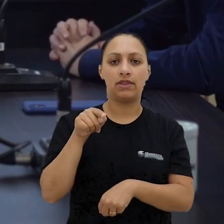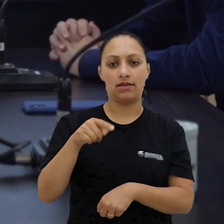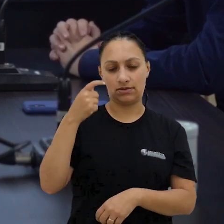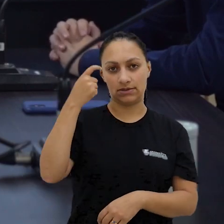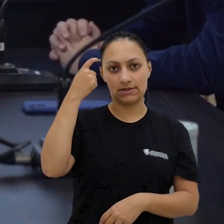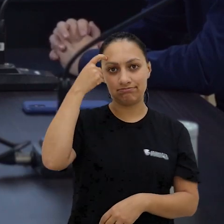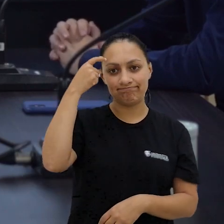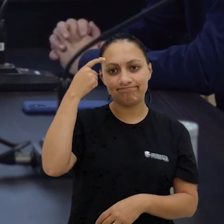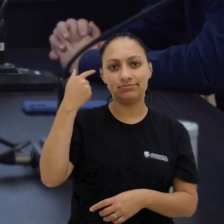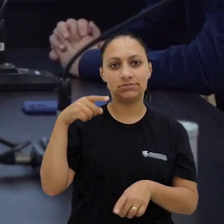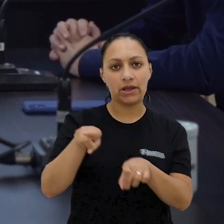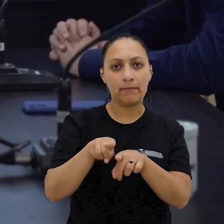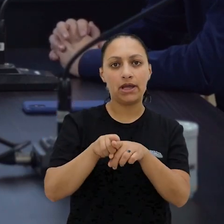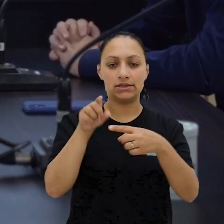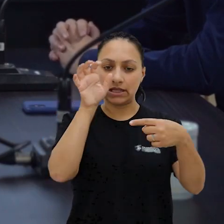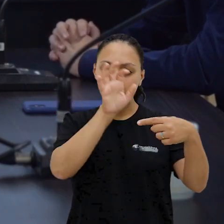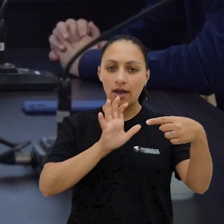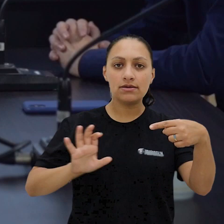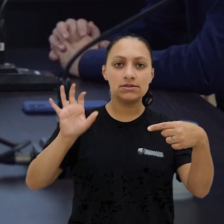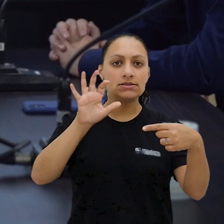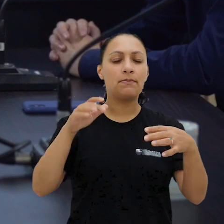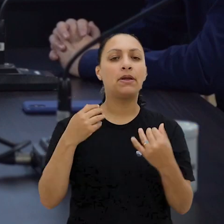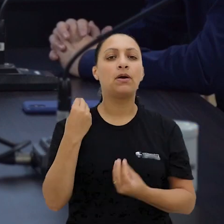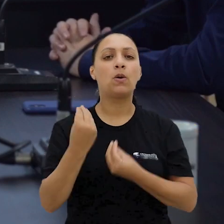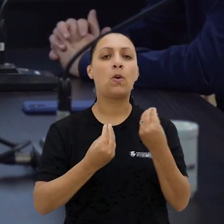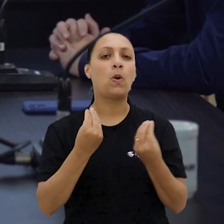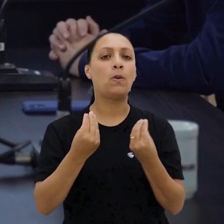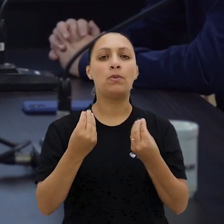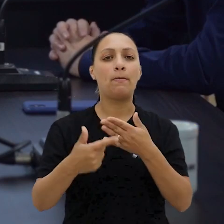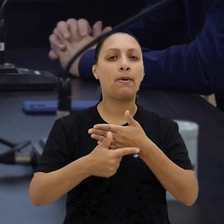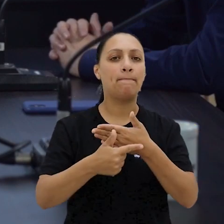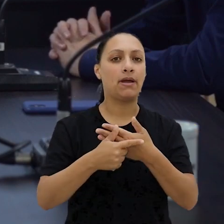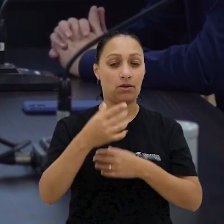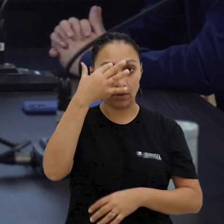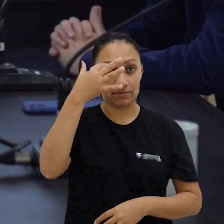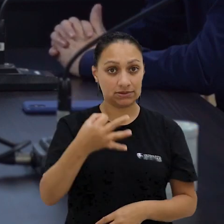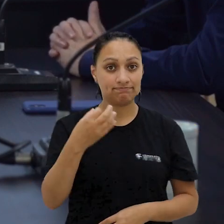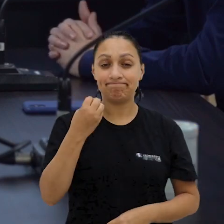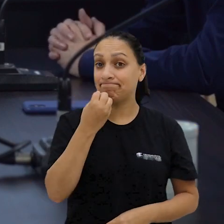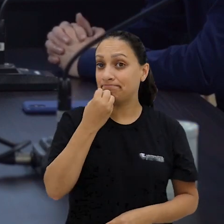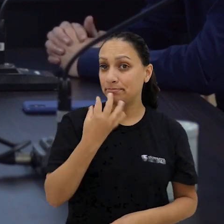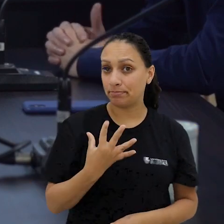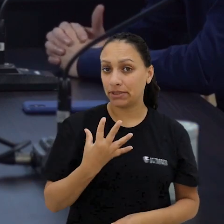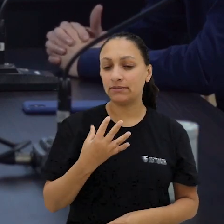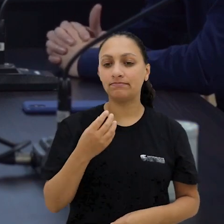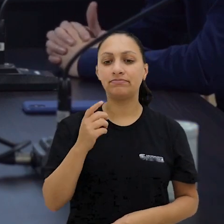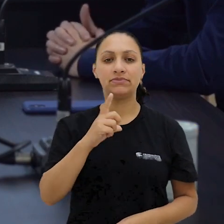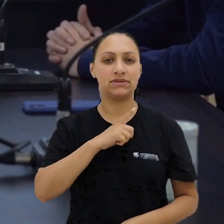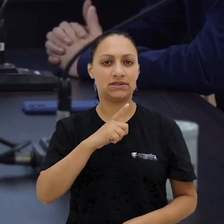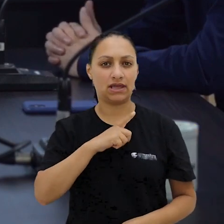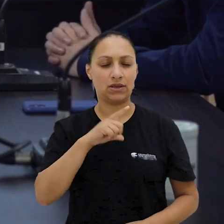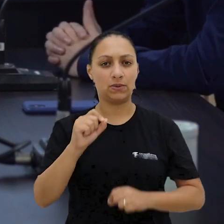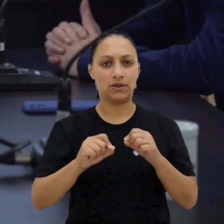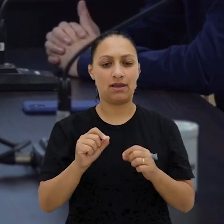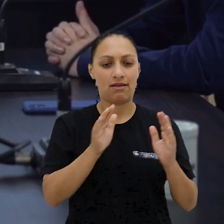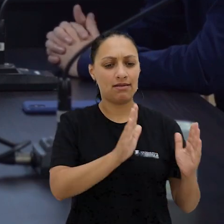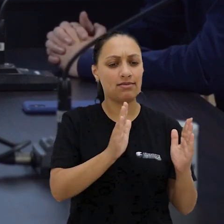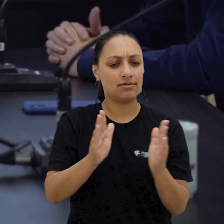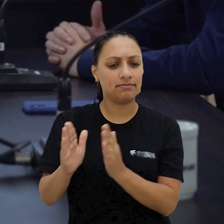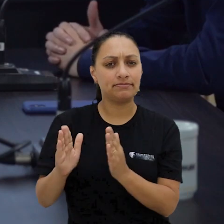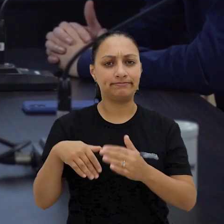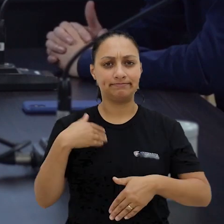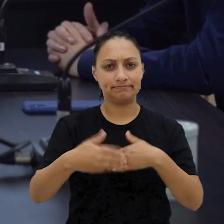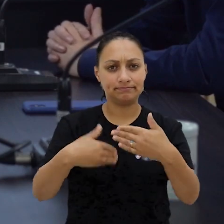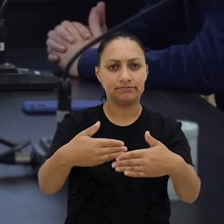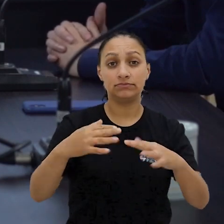né? Dentro de um ecossistema. Por quê? Porque se a gente entende qual que é o papel, acho que tu falou muito bem sobre, a gente tem agentes, a gente tem etapas